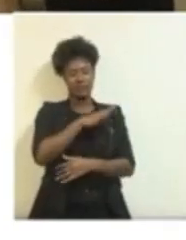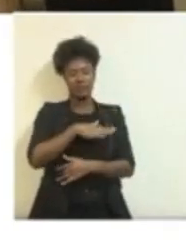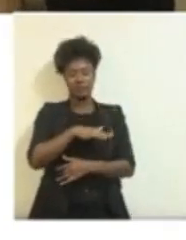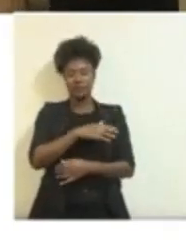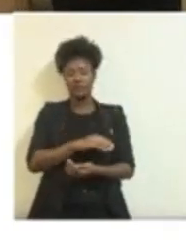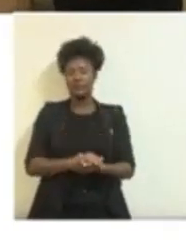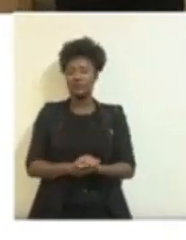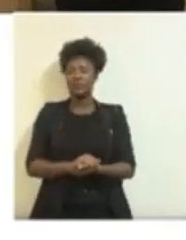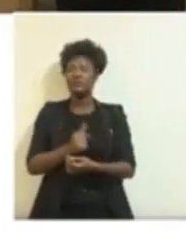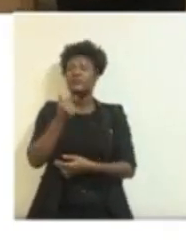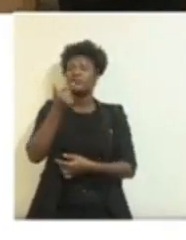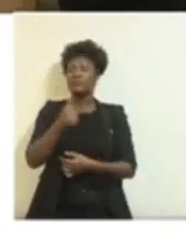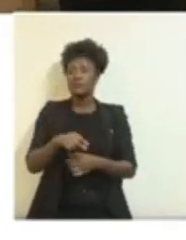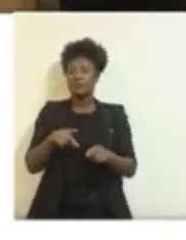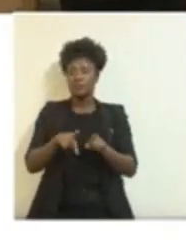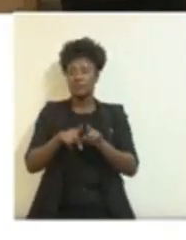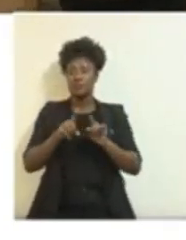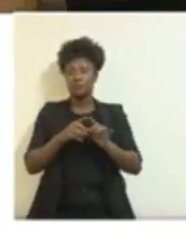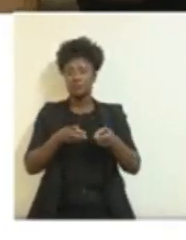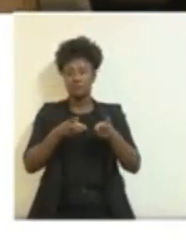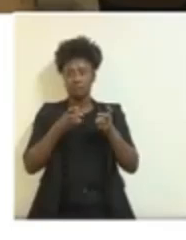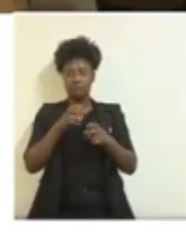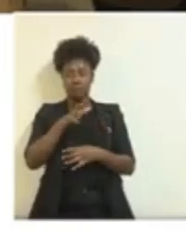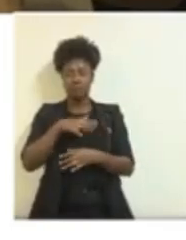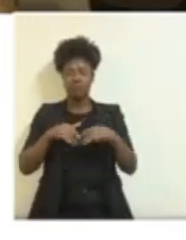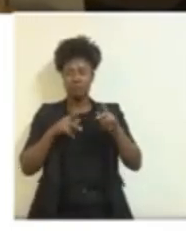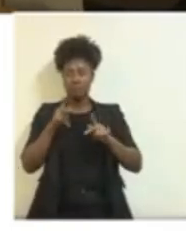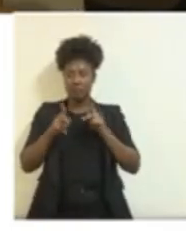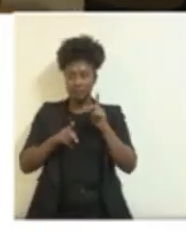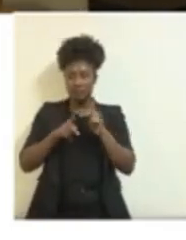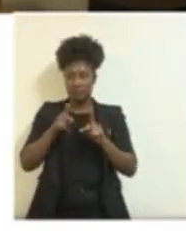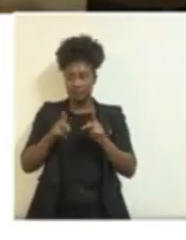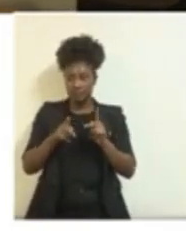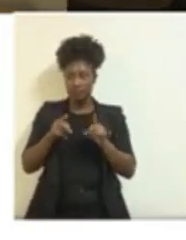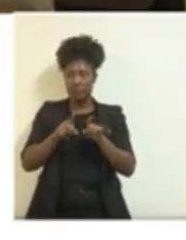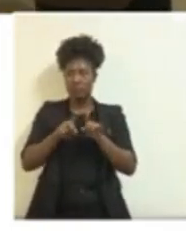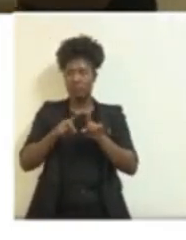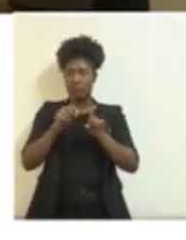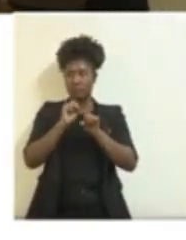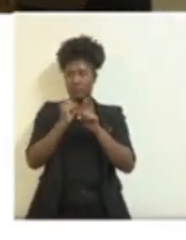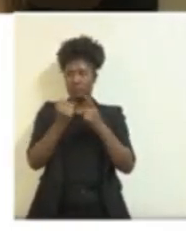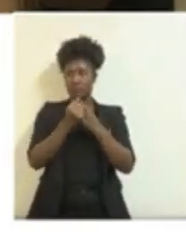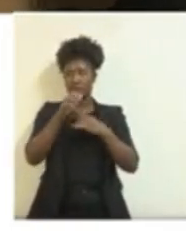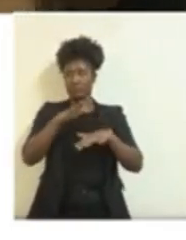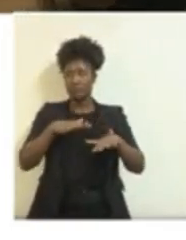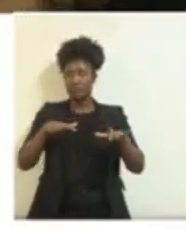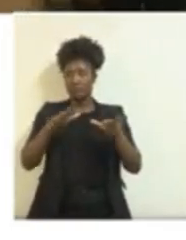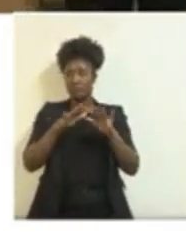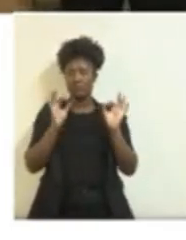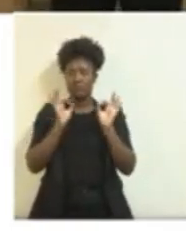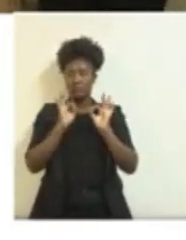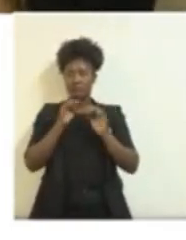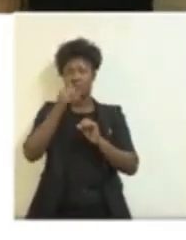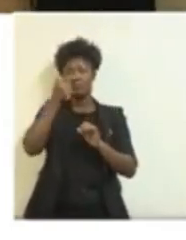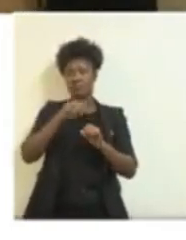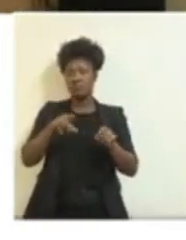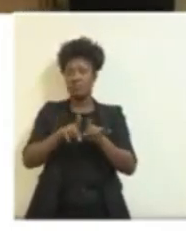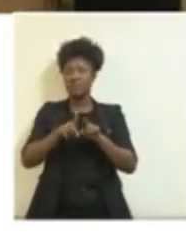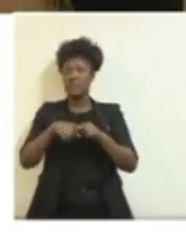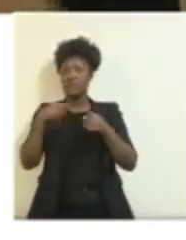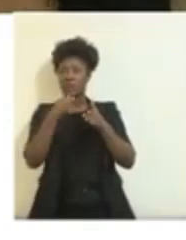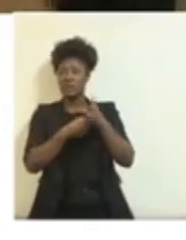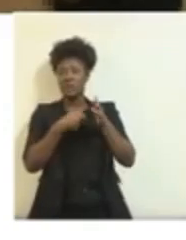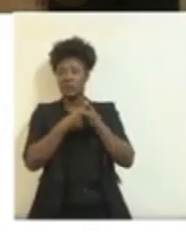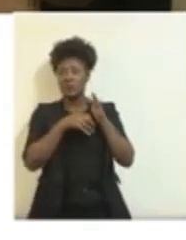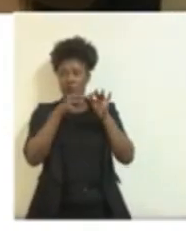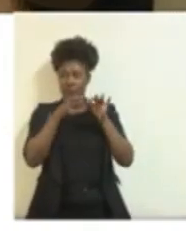vegetação nativa campestre não é percebida pelos proprietários e pelo público com perda de biodiversidade, e a supressão ilegal não tem sido combatida como deveria. Eu vou retomar a discussão